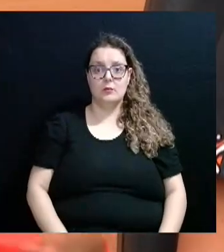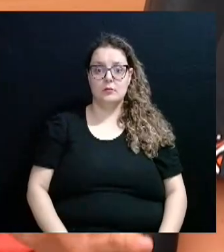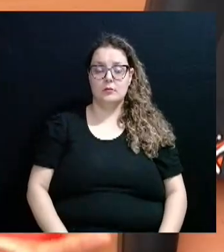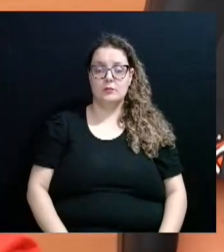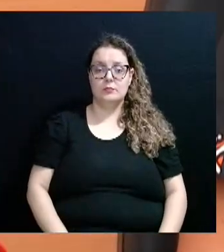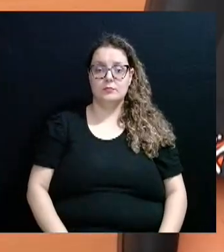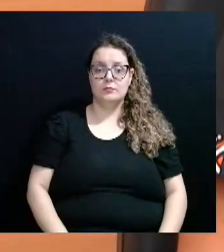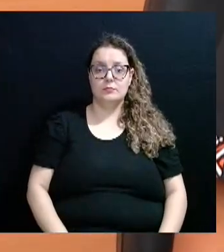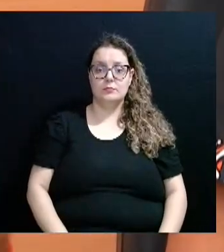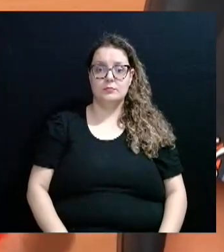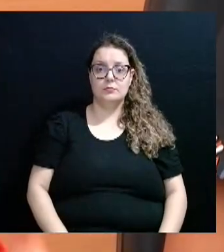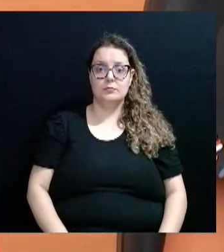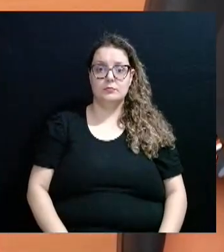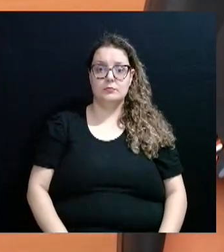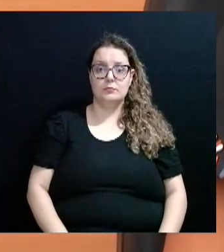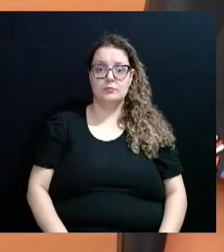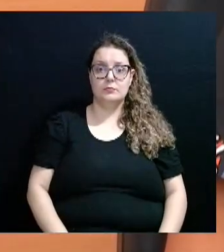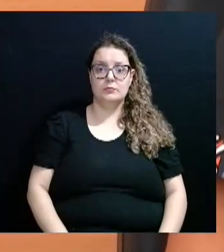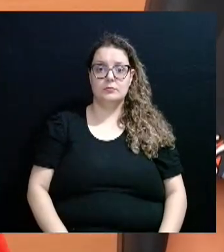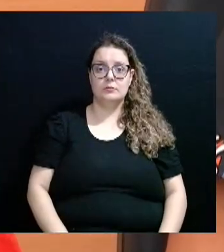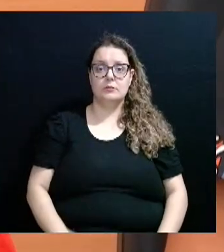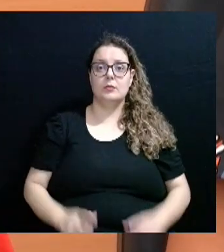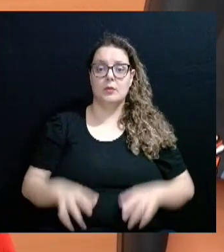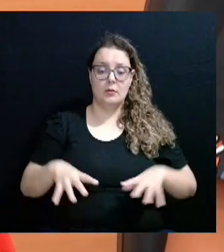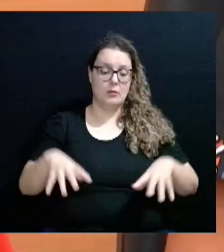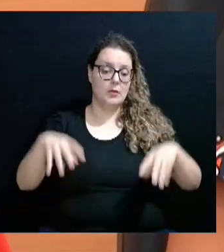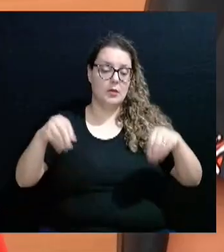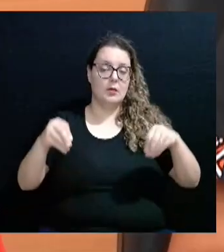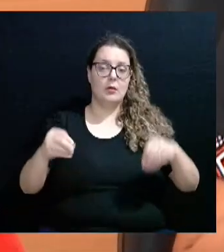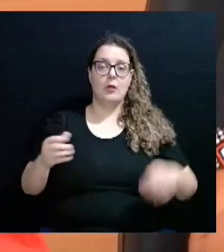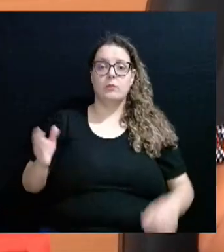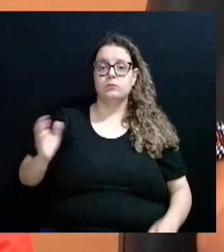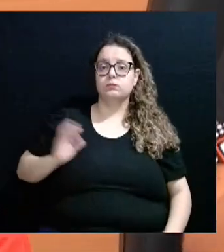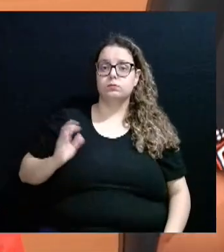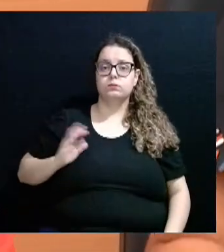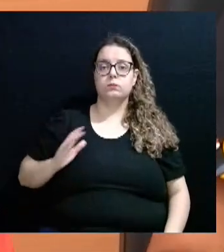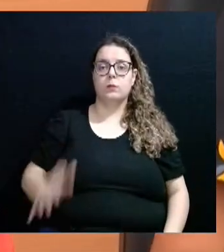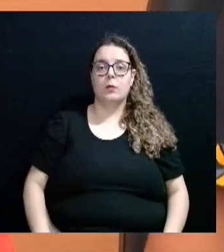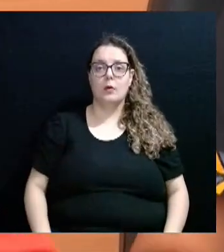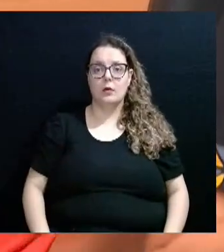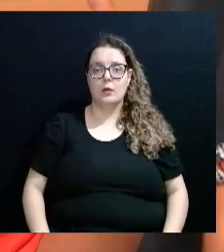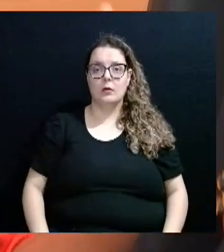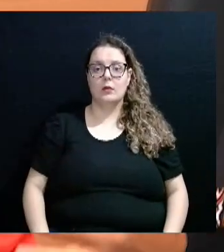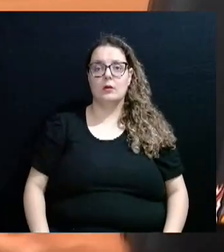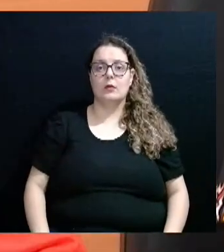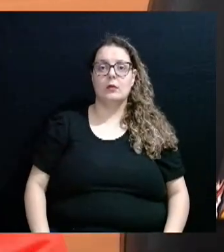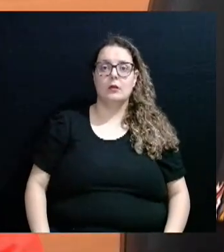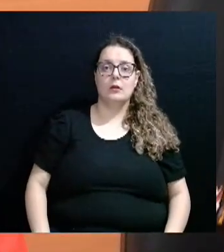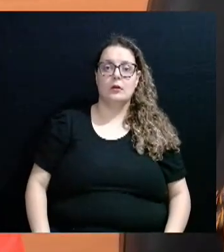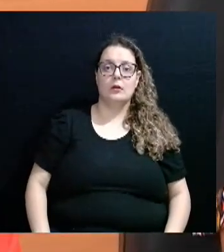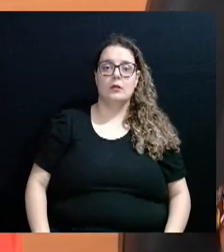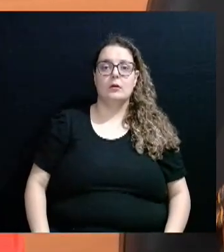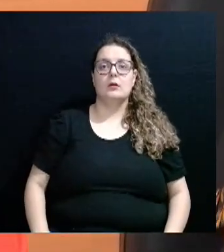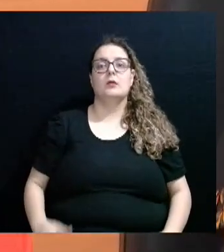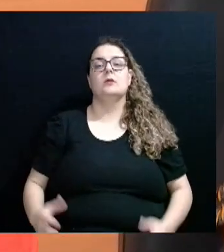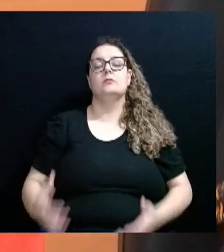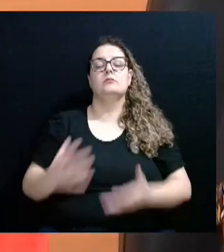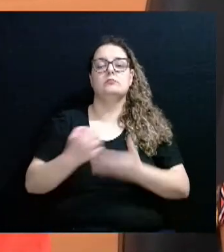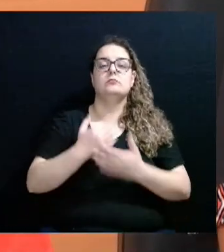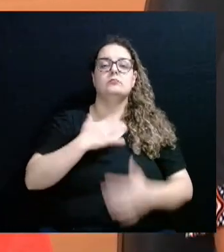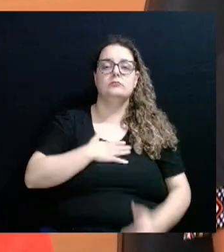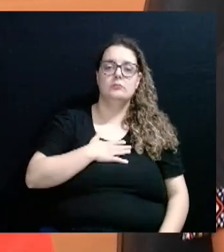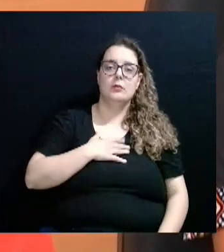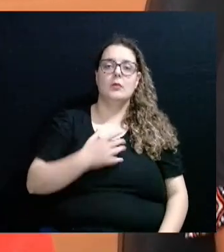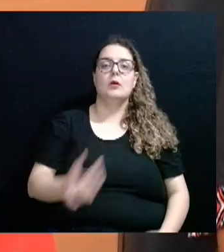no castelo, né, cheio de riquezas, toma de assalto a parte que me cabe, e voltei, né, para o campo de extermínio,